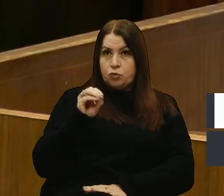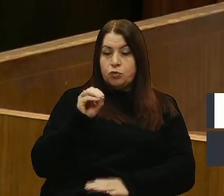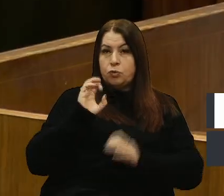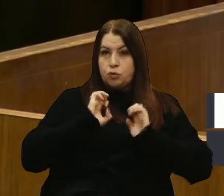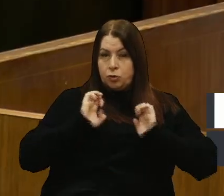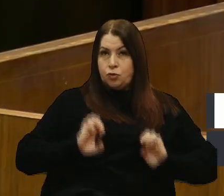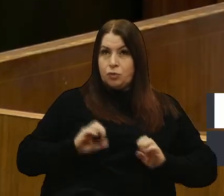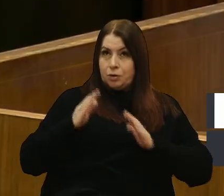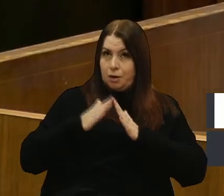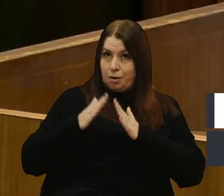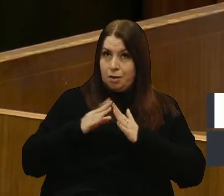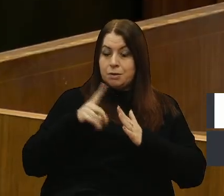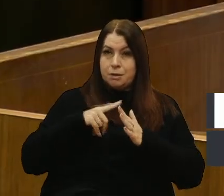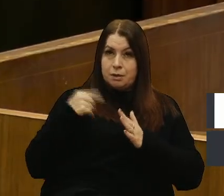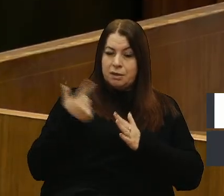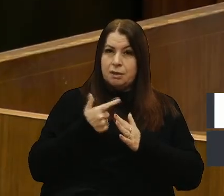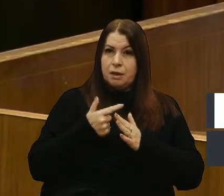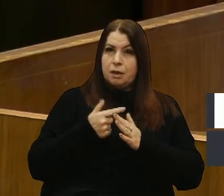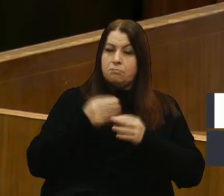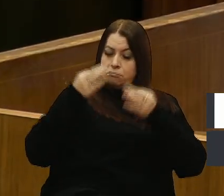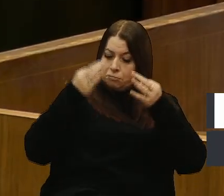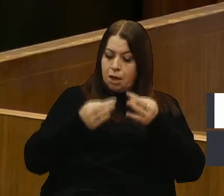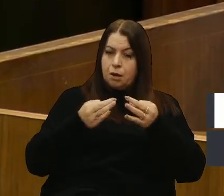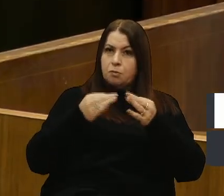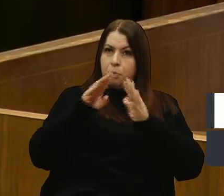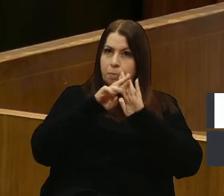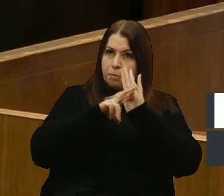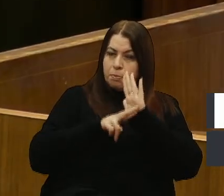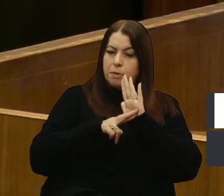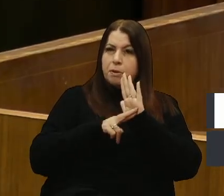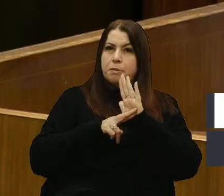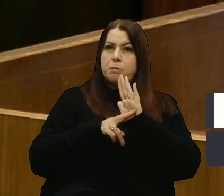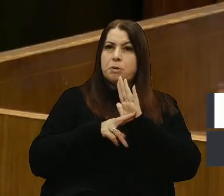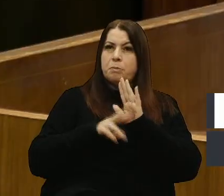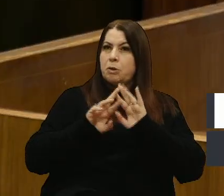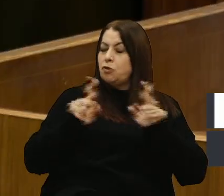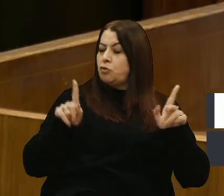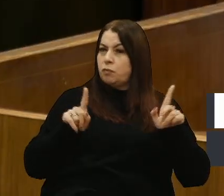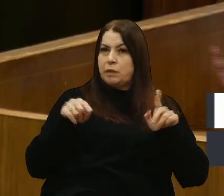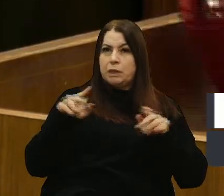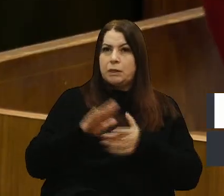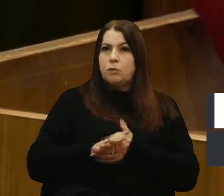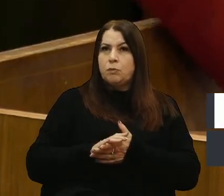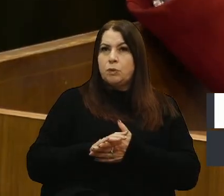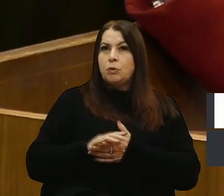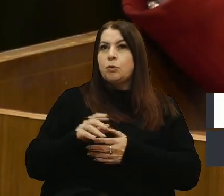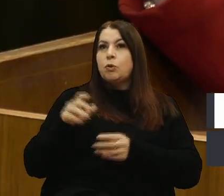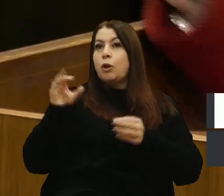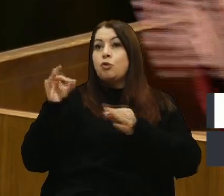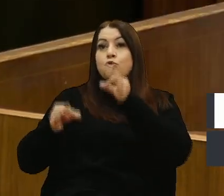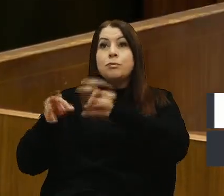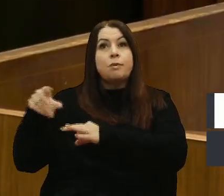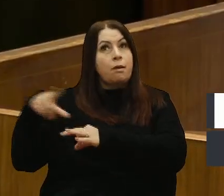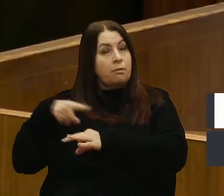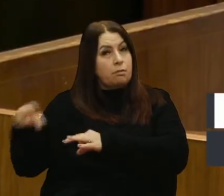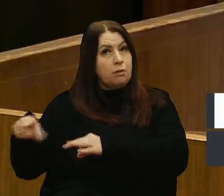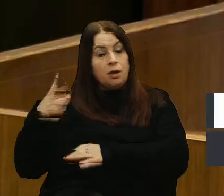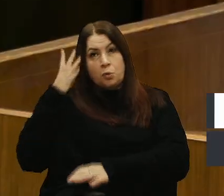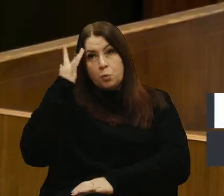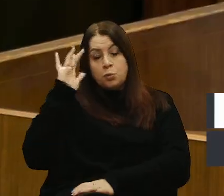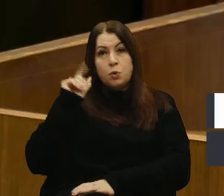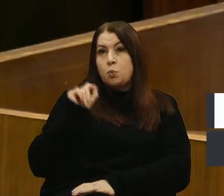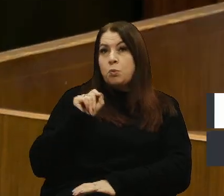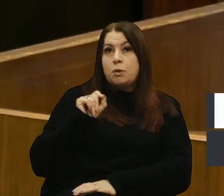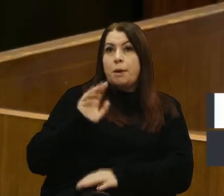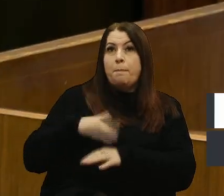Casa, que tem um rito e uma questão completamente diferente do que o Poder Judiciário, eu não sei o